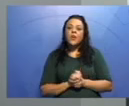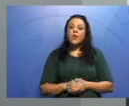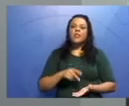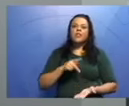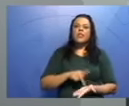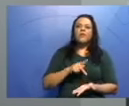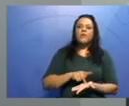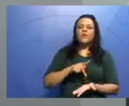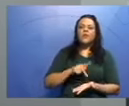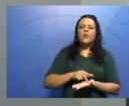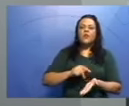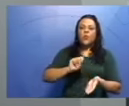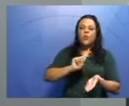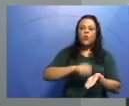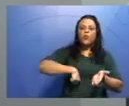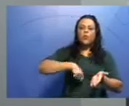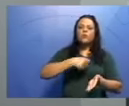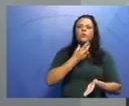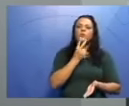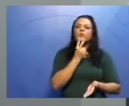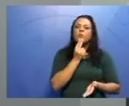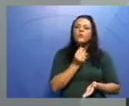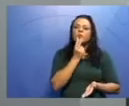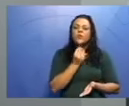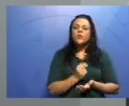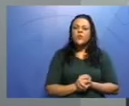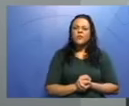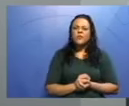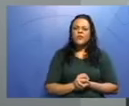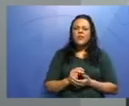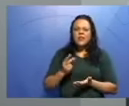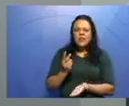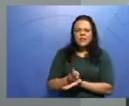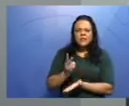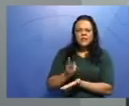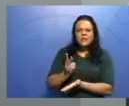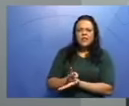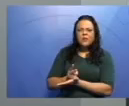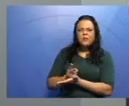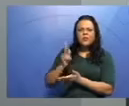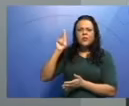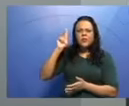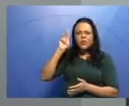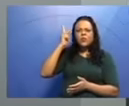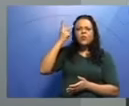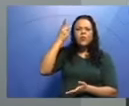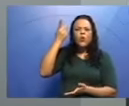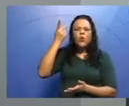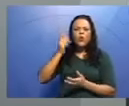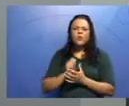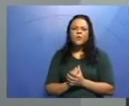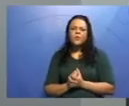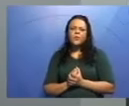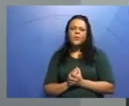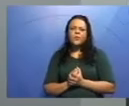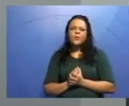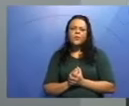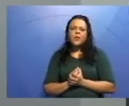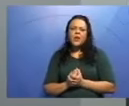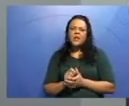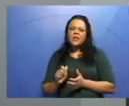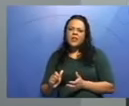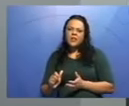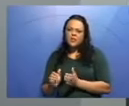de Assis, na maioria das suas histórias, dos seus contos, tanto em